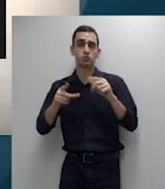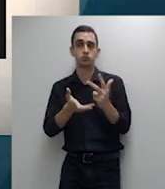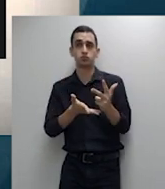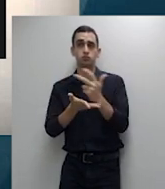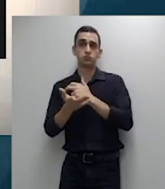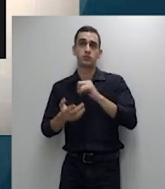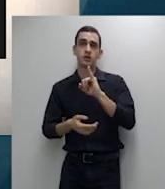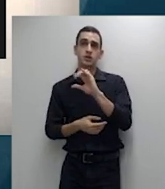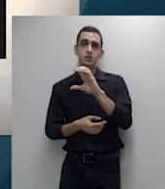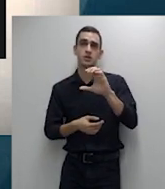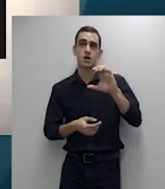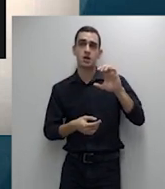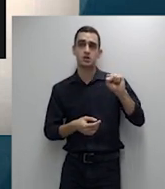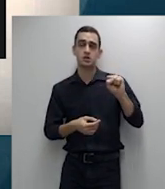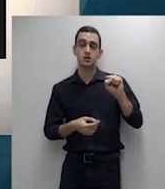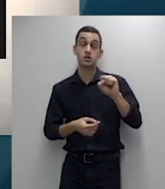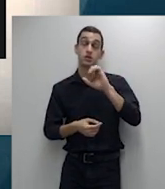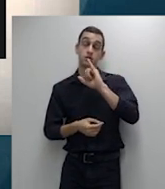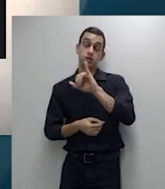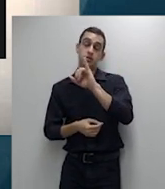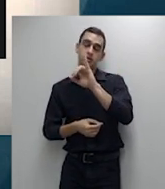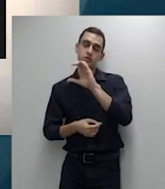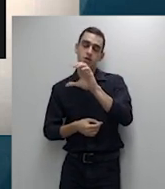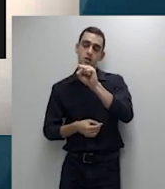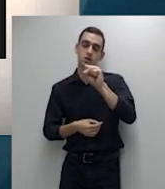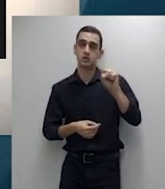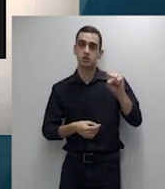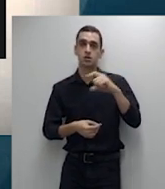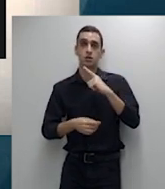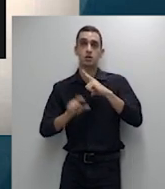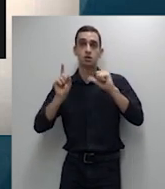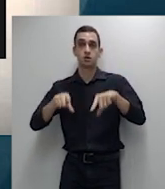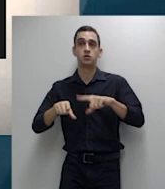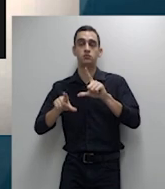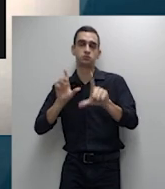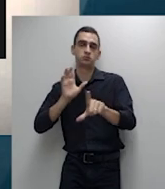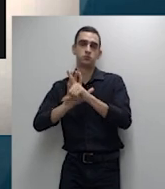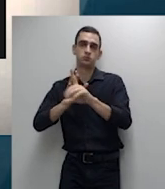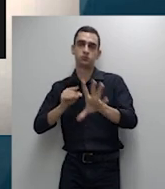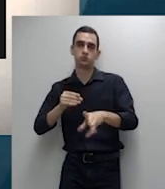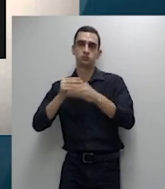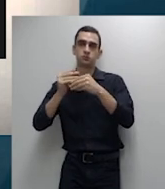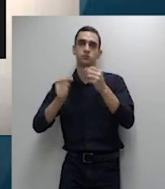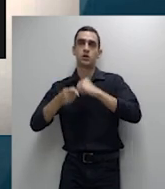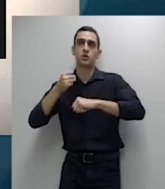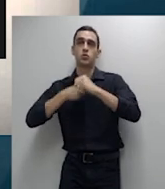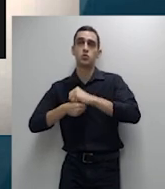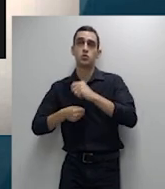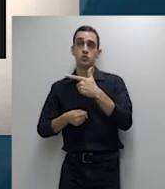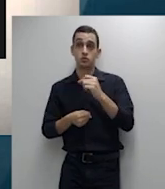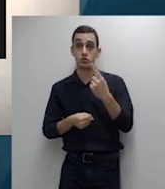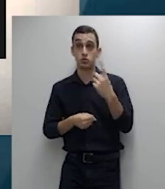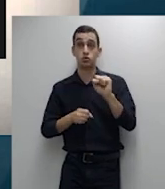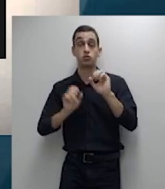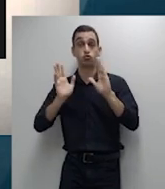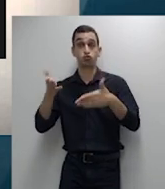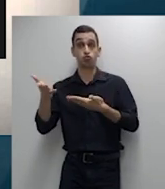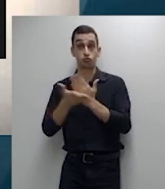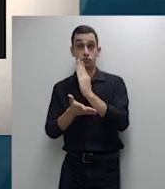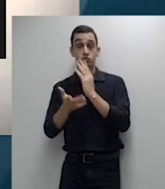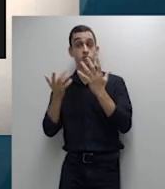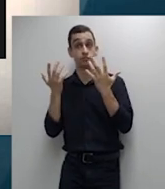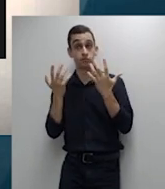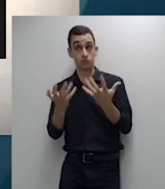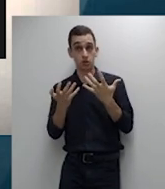ITR é o projeto de lei complementar 469 2018 se pretende